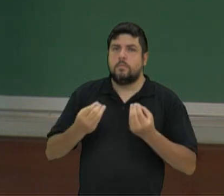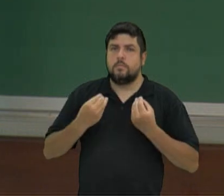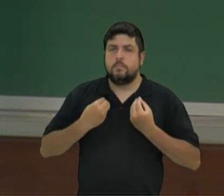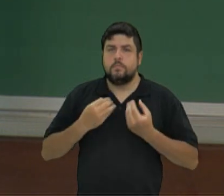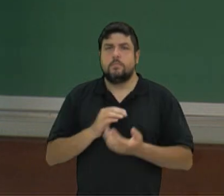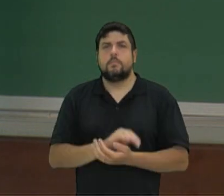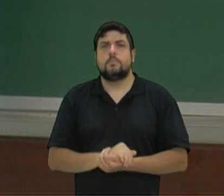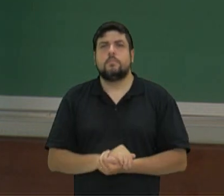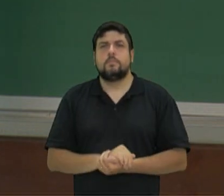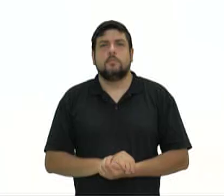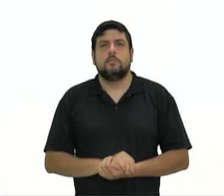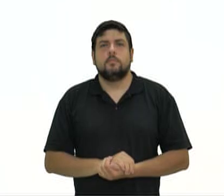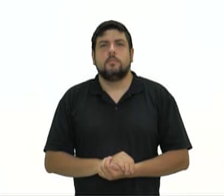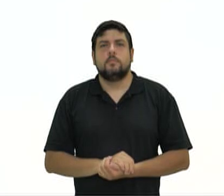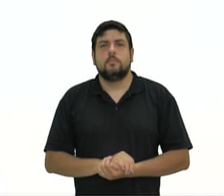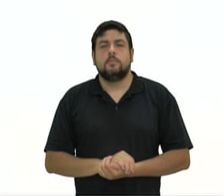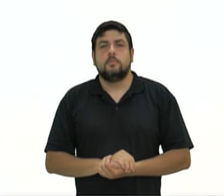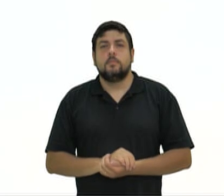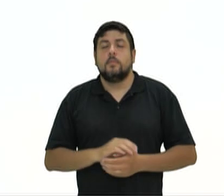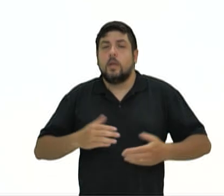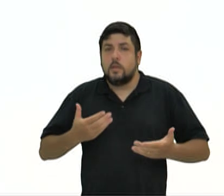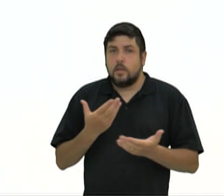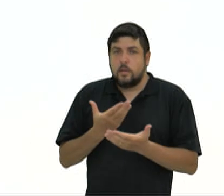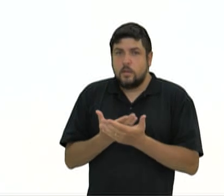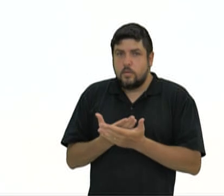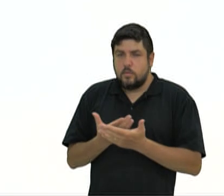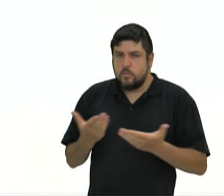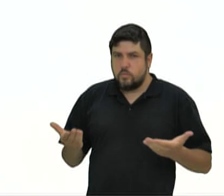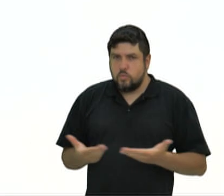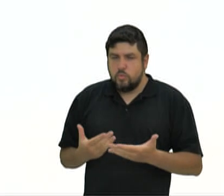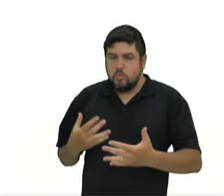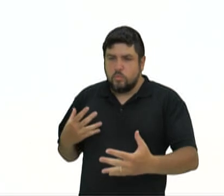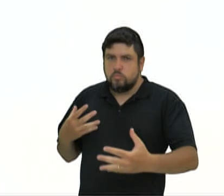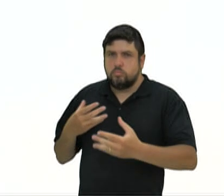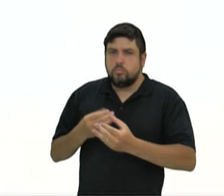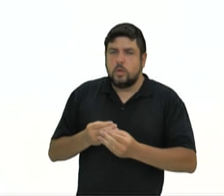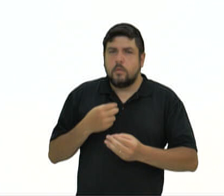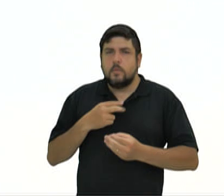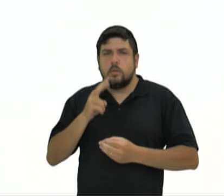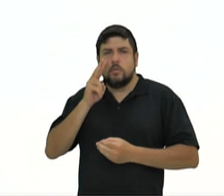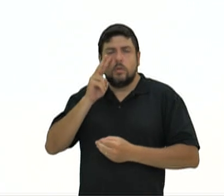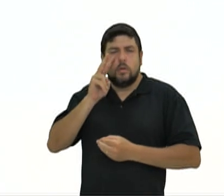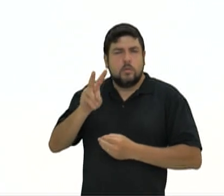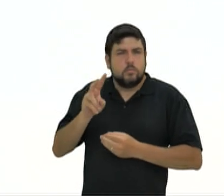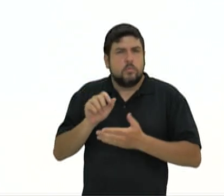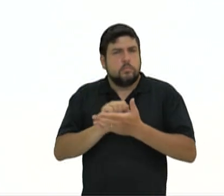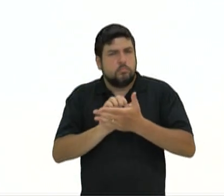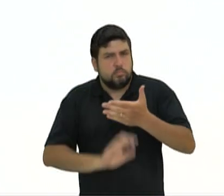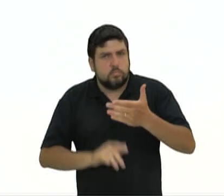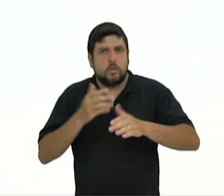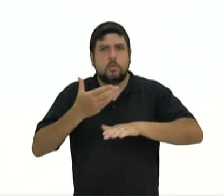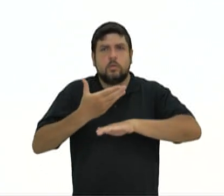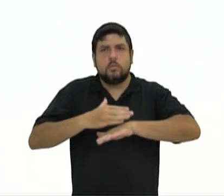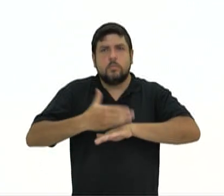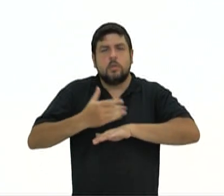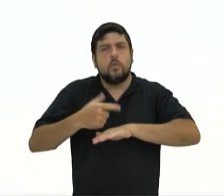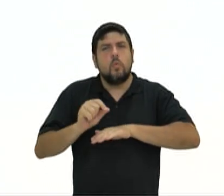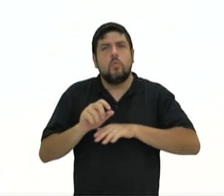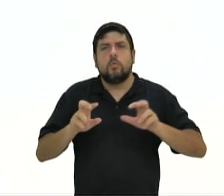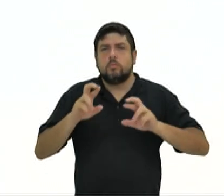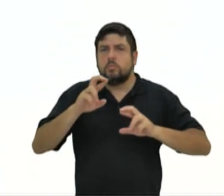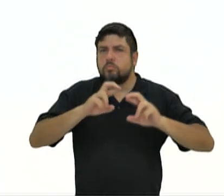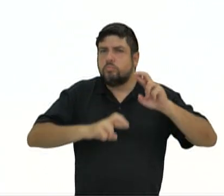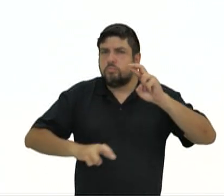oferece, certo, gente? Então, na aula de hoje, né, gente, a gente viu muitos exercícios, né, sobre essa análise